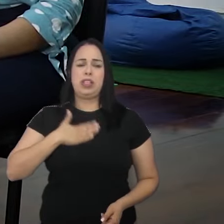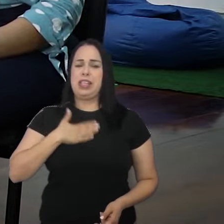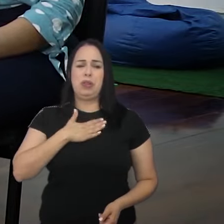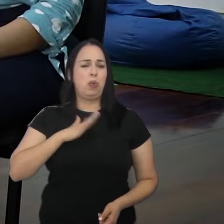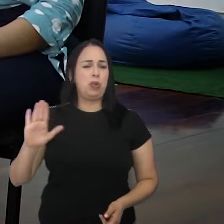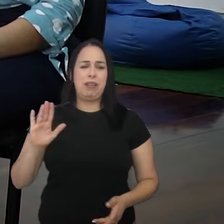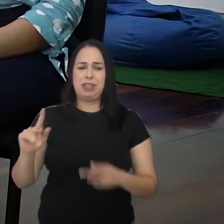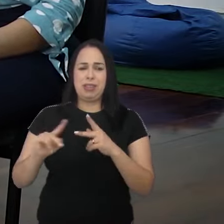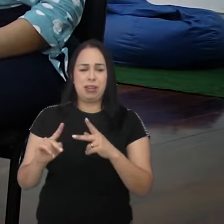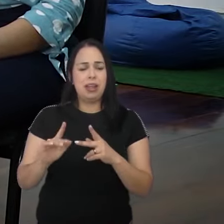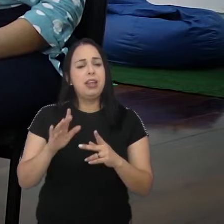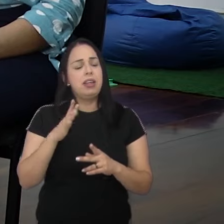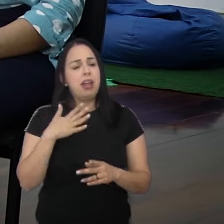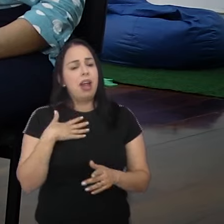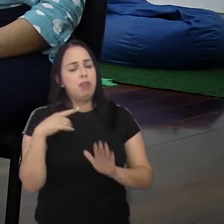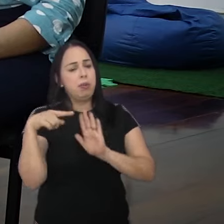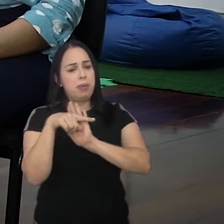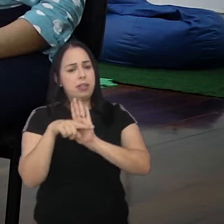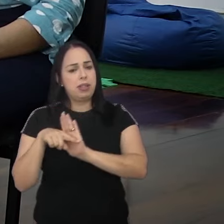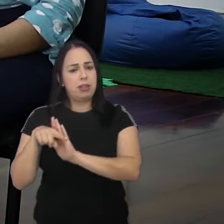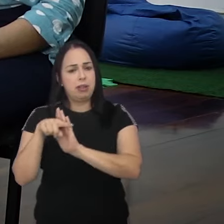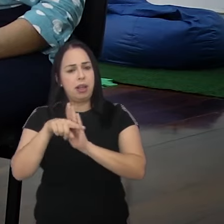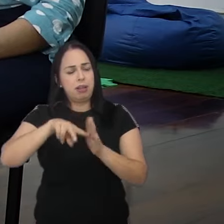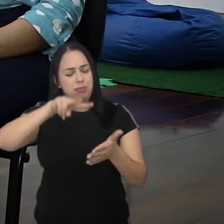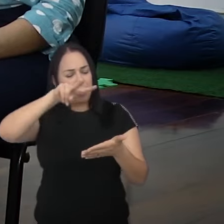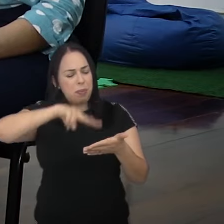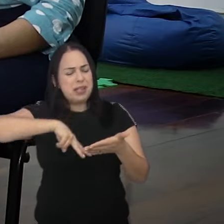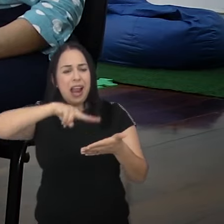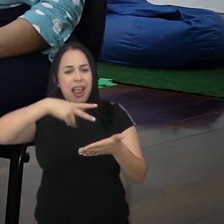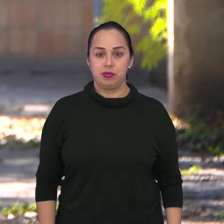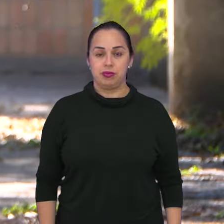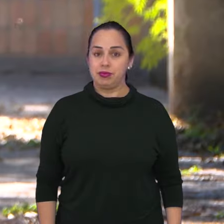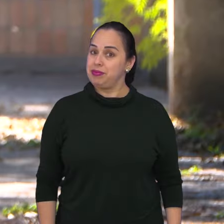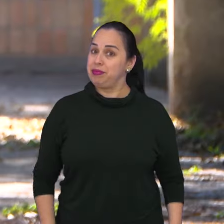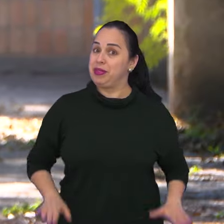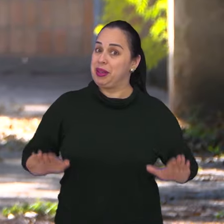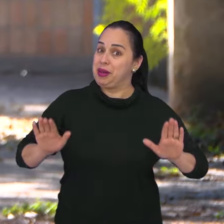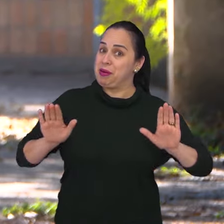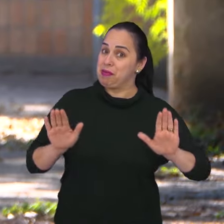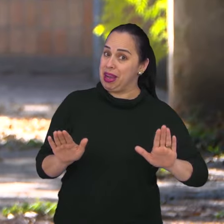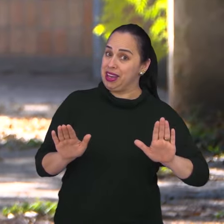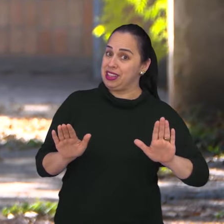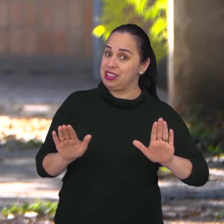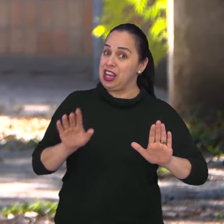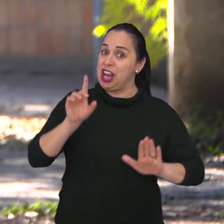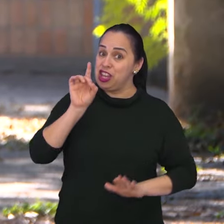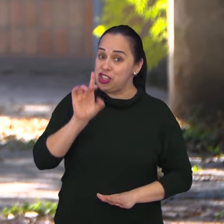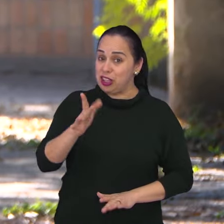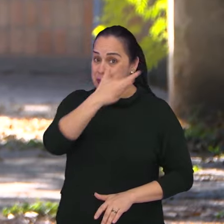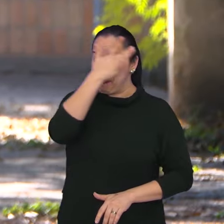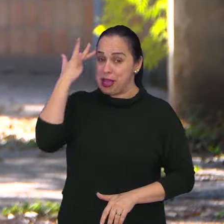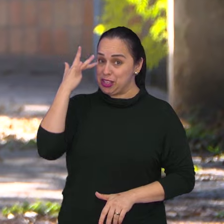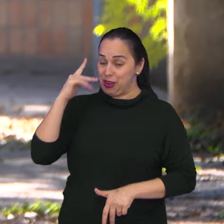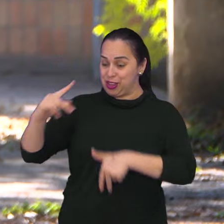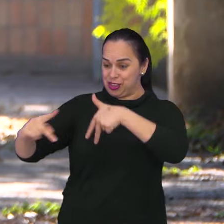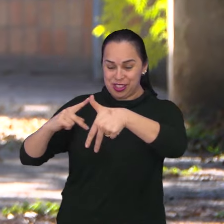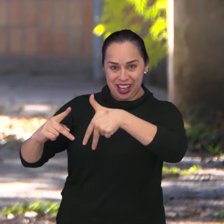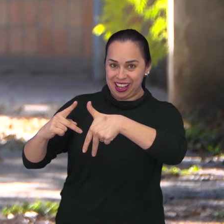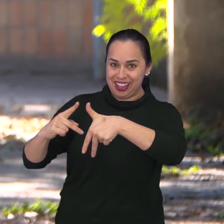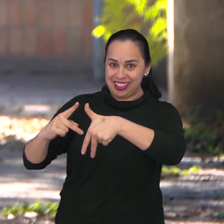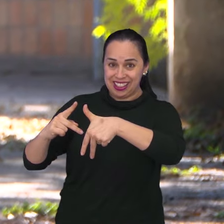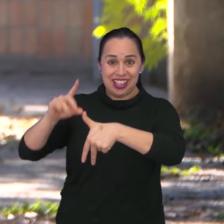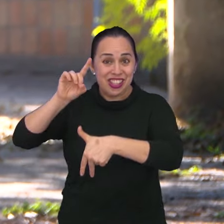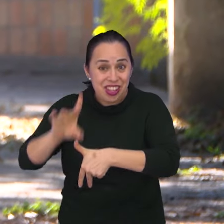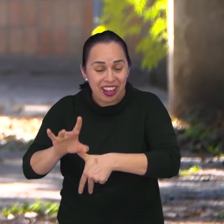alguma referência a São José. E eu fui, comecei a ler toda a obra. Mas não é só de joseense que é formada a